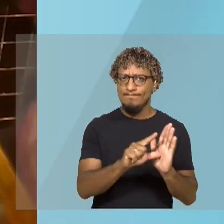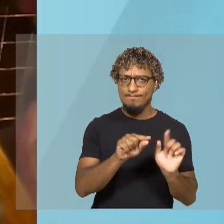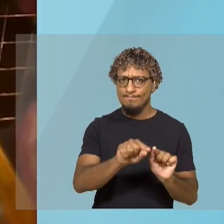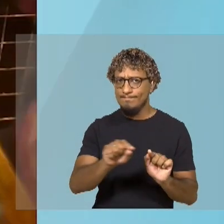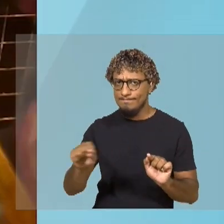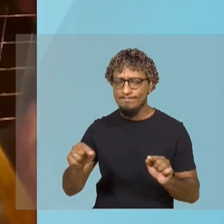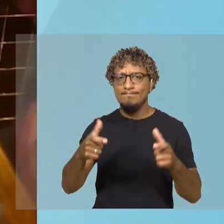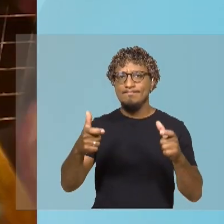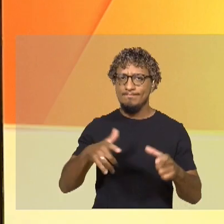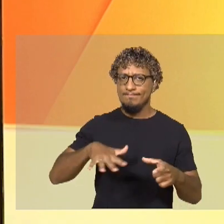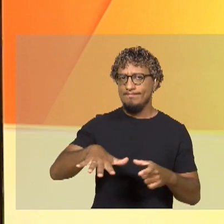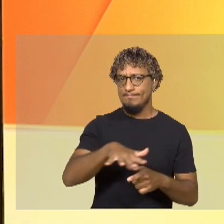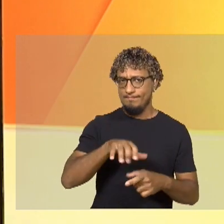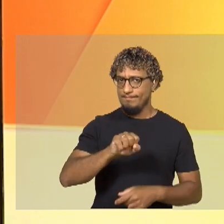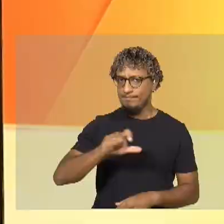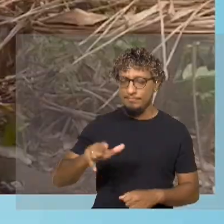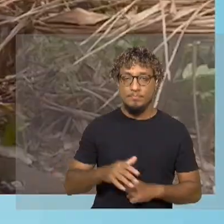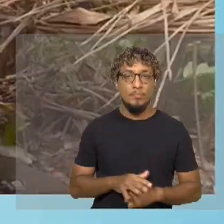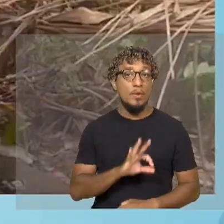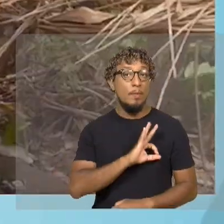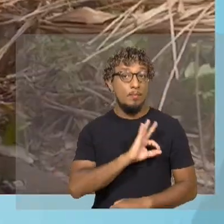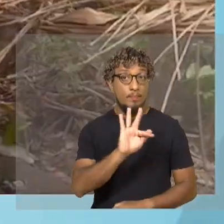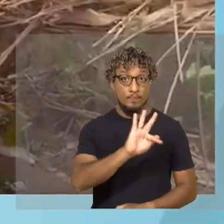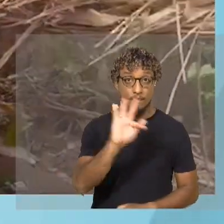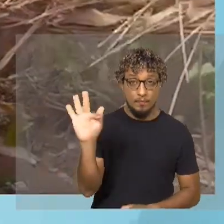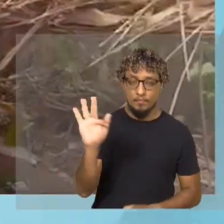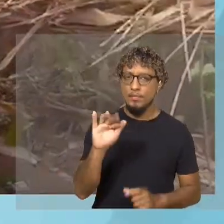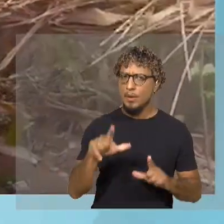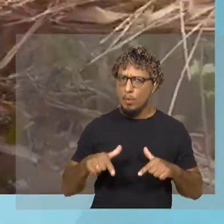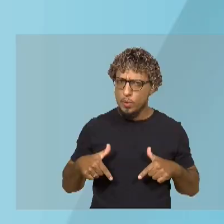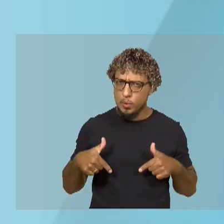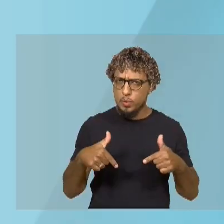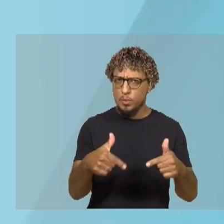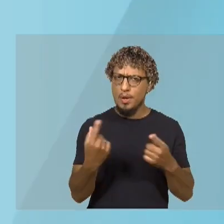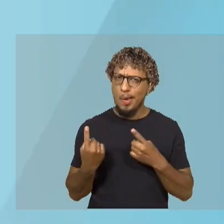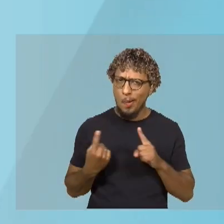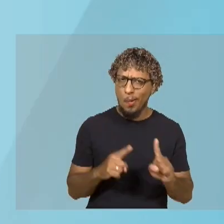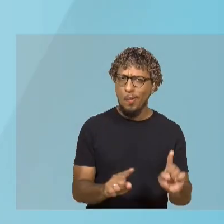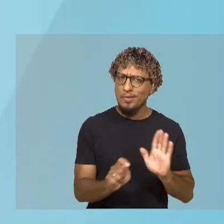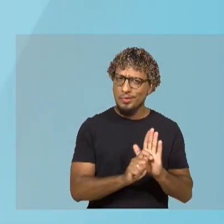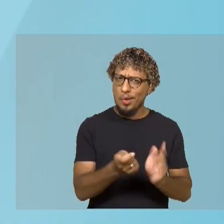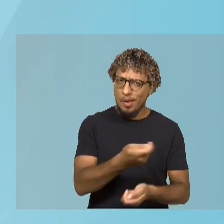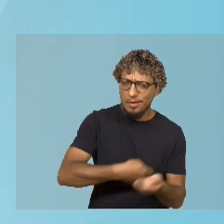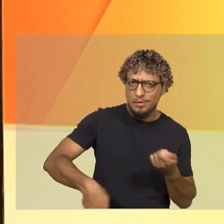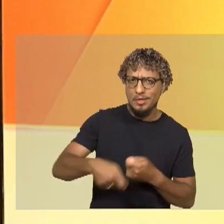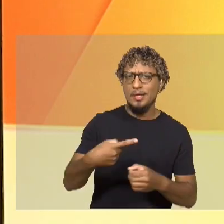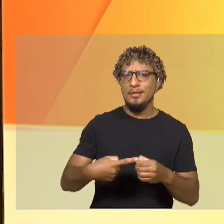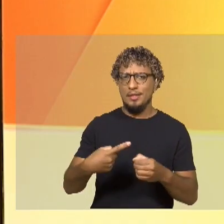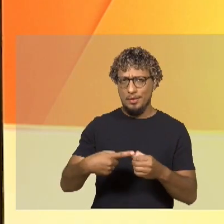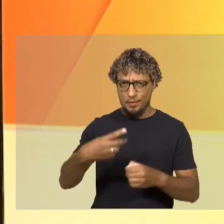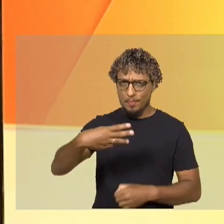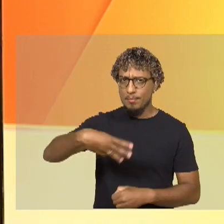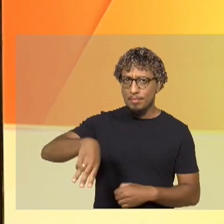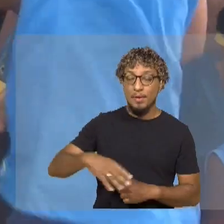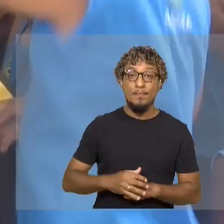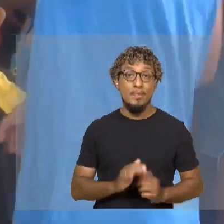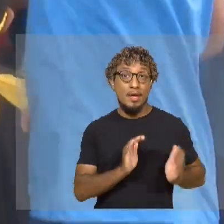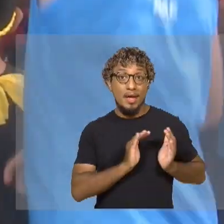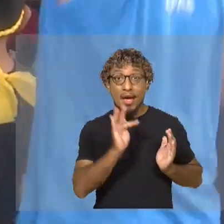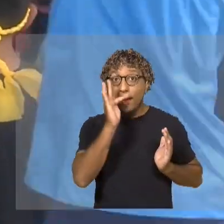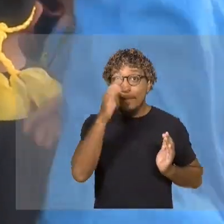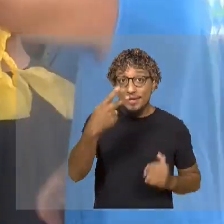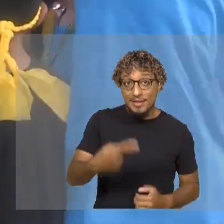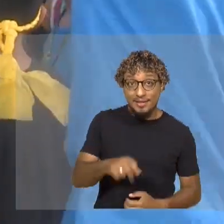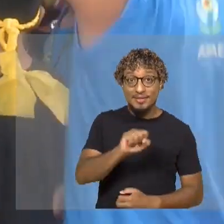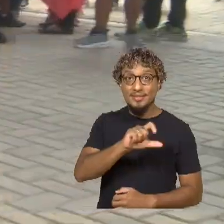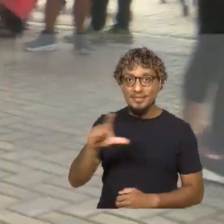centro de São Luís. Polícia Federal combate tráfico de drogas no interior do Maranhão. A PAI de São Luís